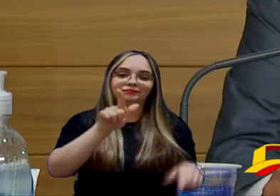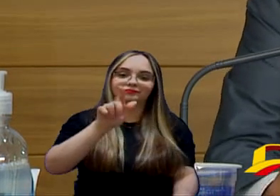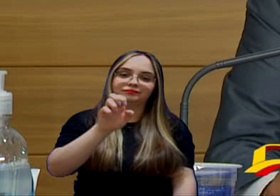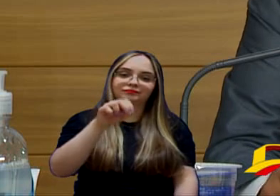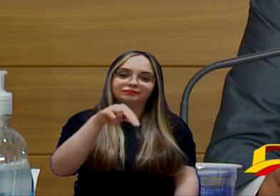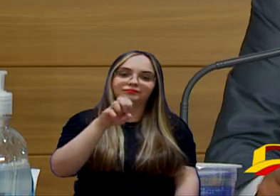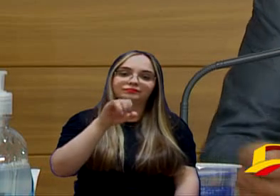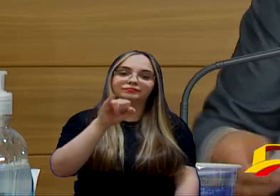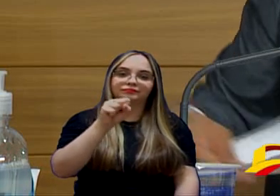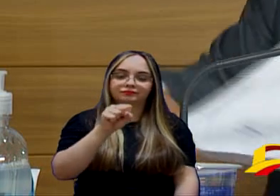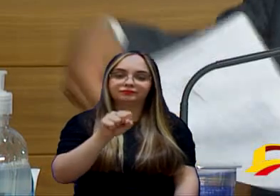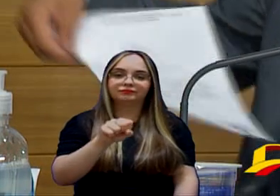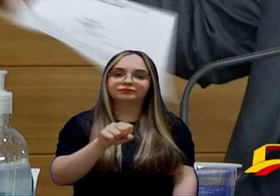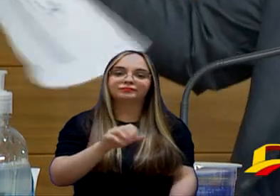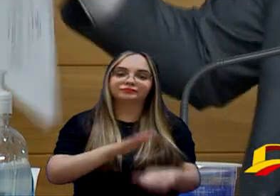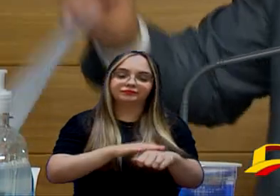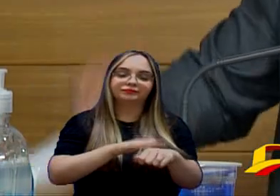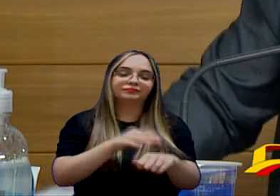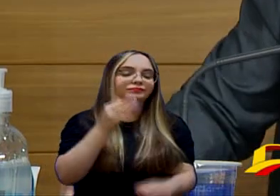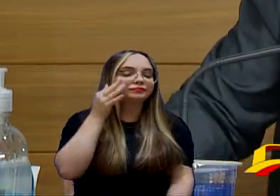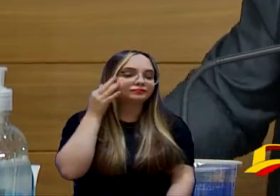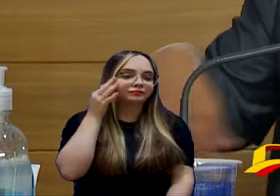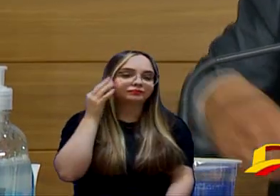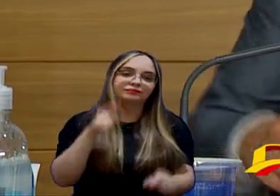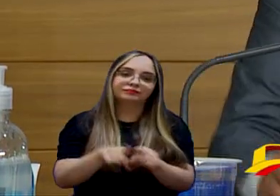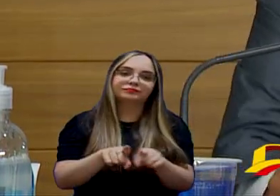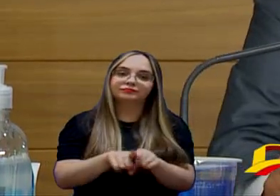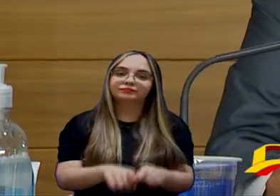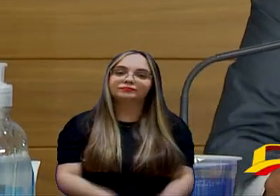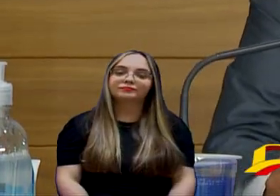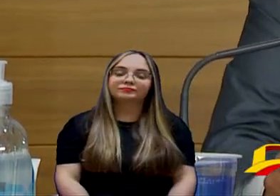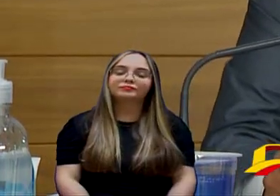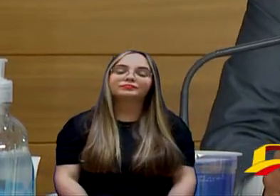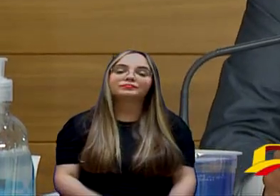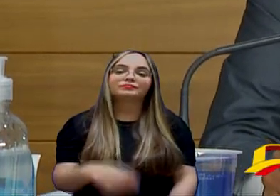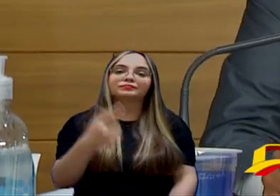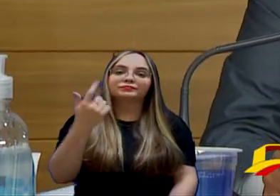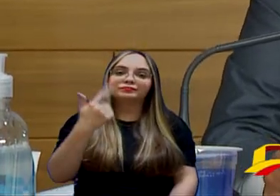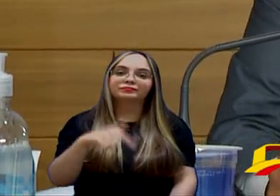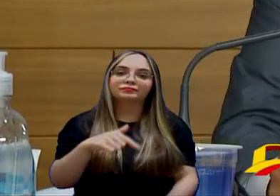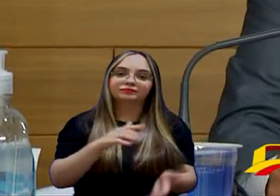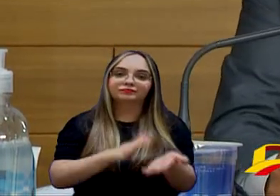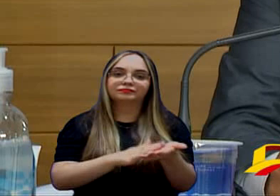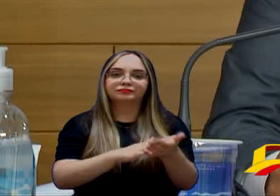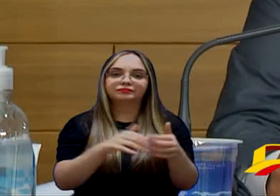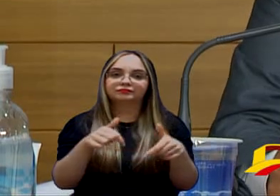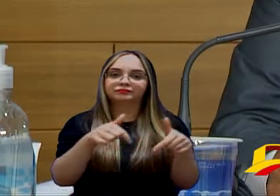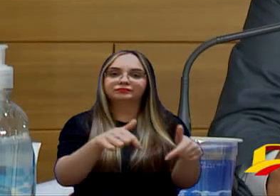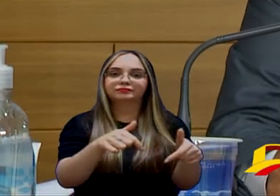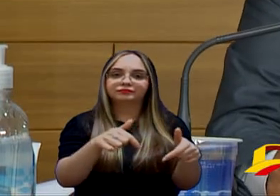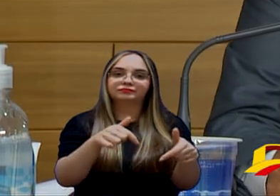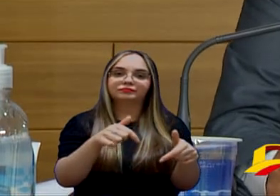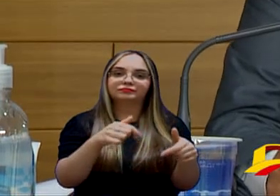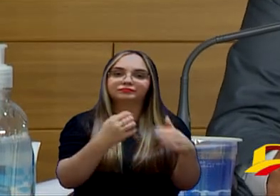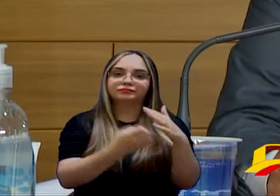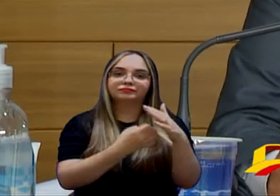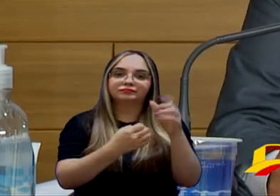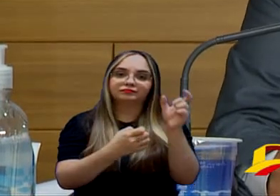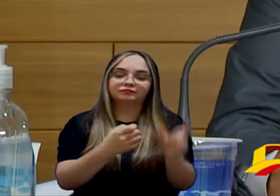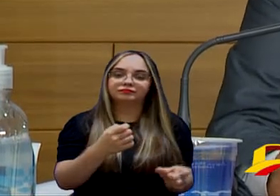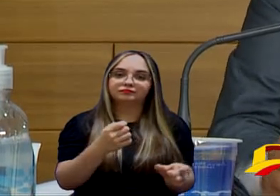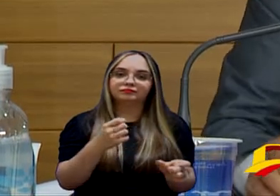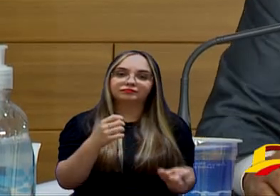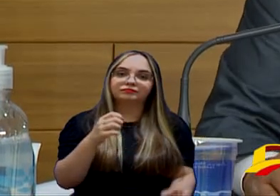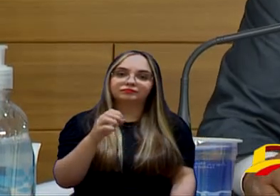trato solidário do nono ano assinado pelo vereador Fausto Peres voto de congratulações a empresária senhor